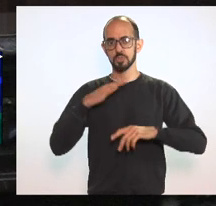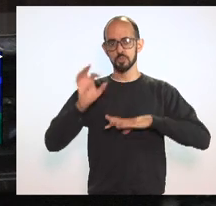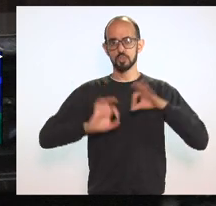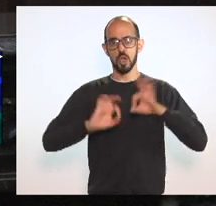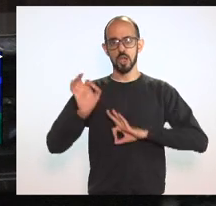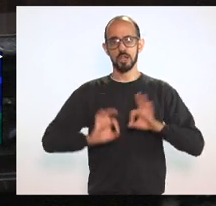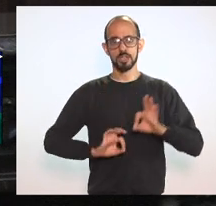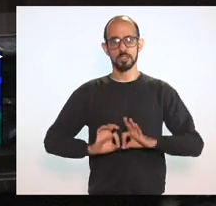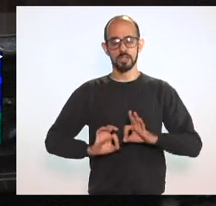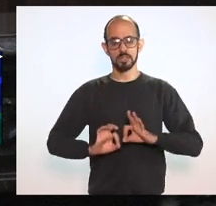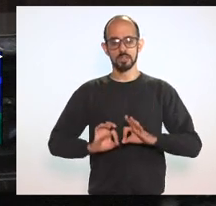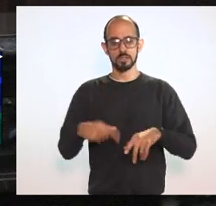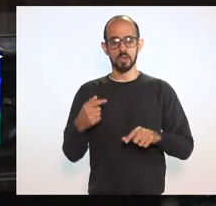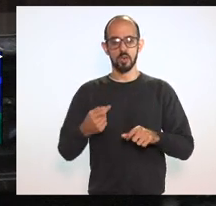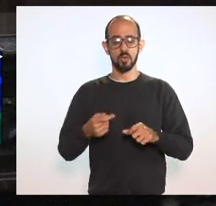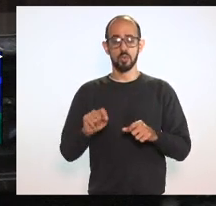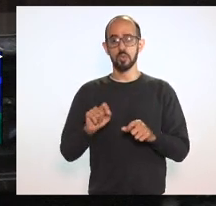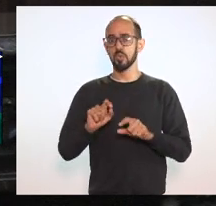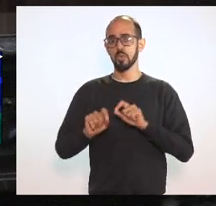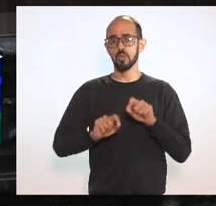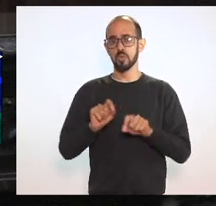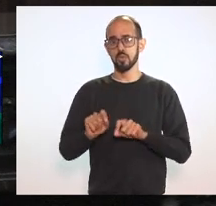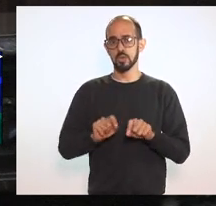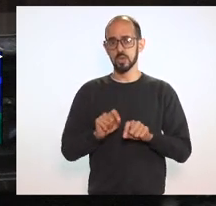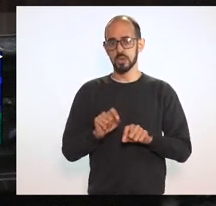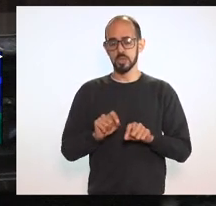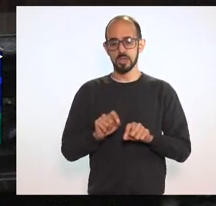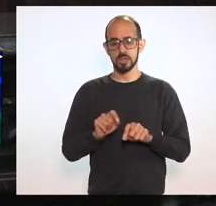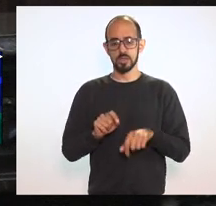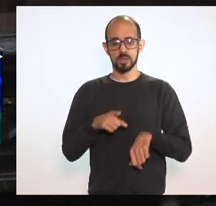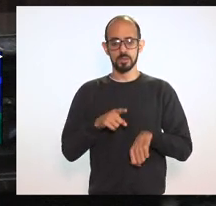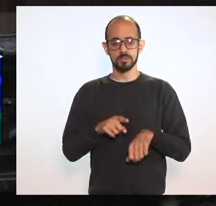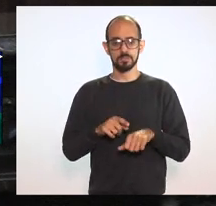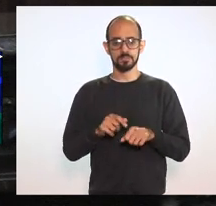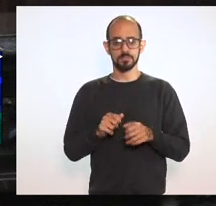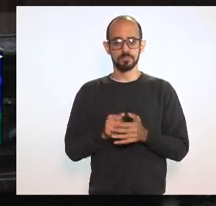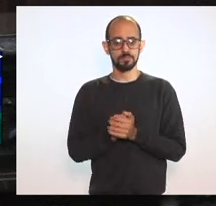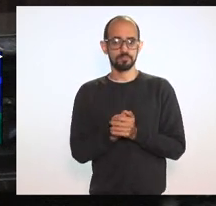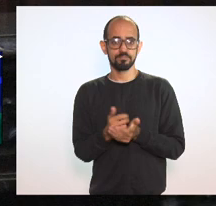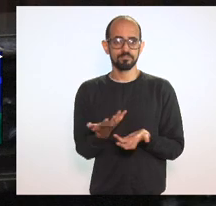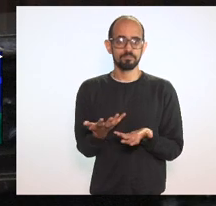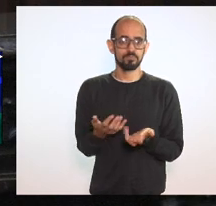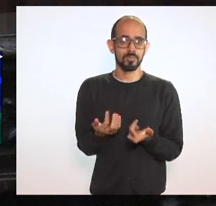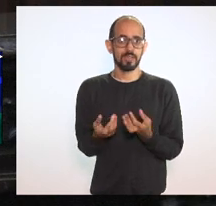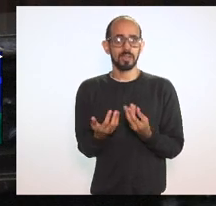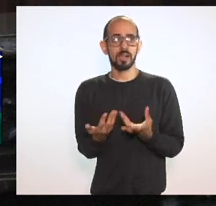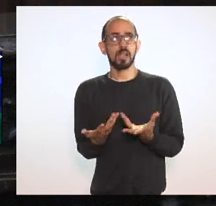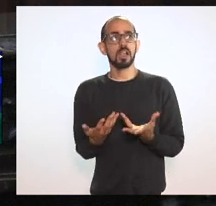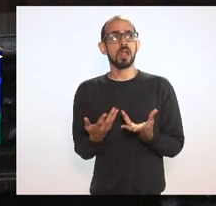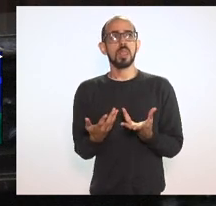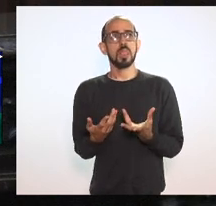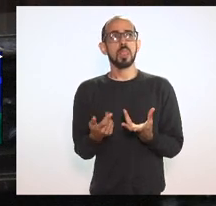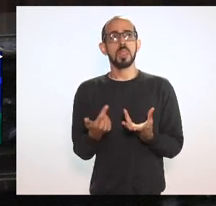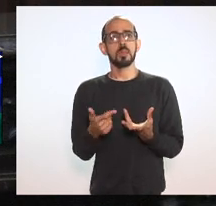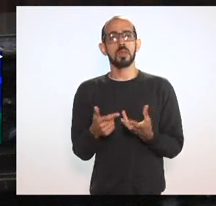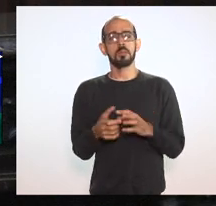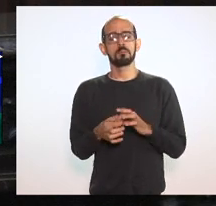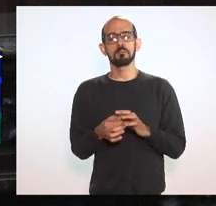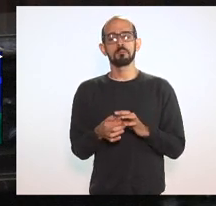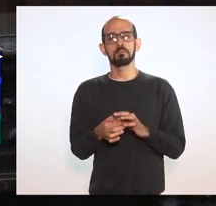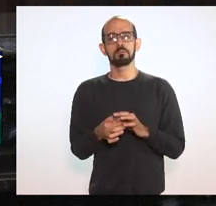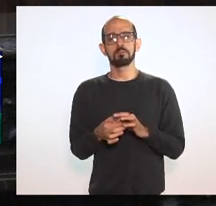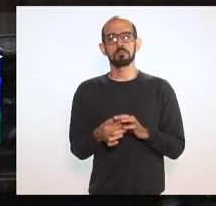nut tange a ah ah não permitiu o adensamento